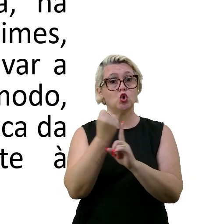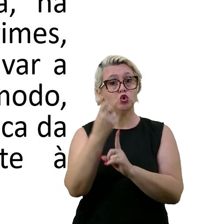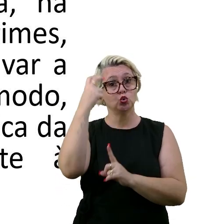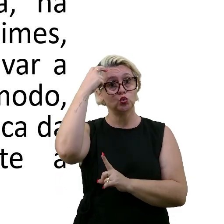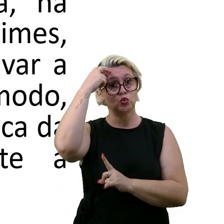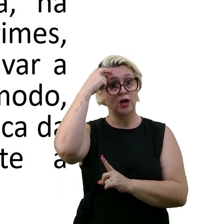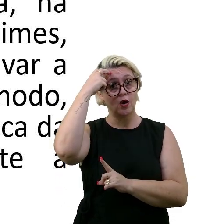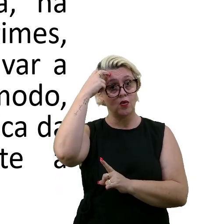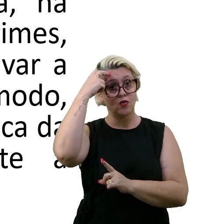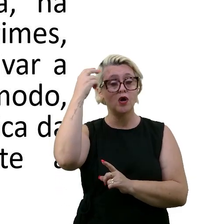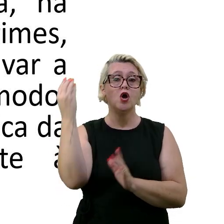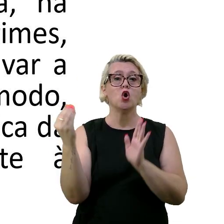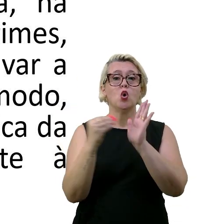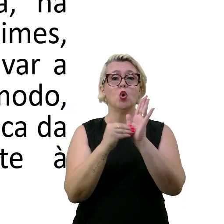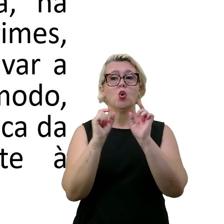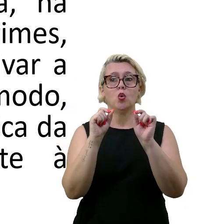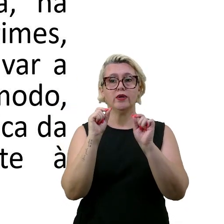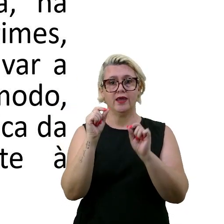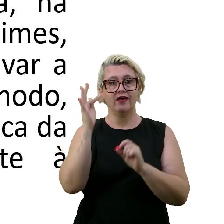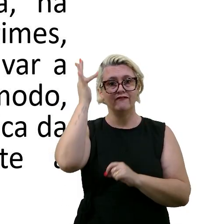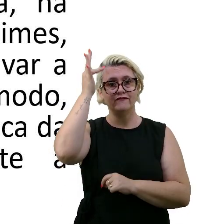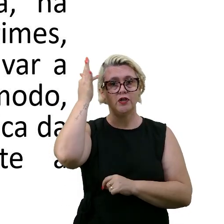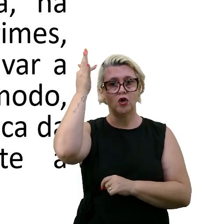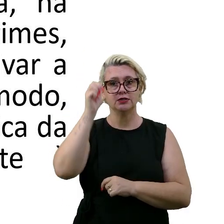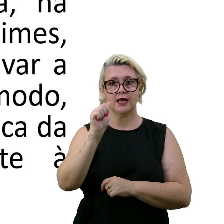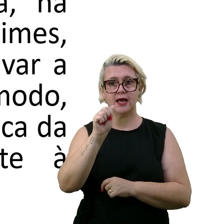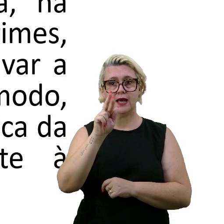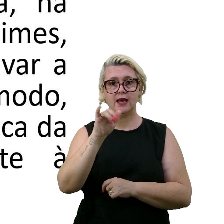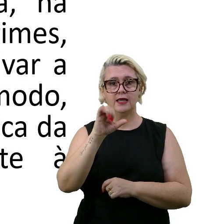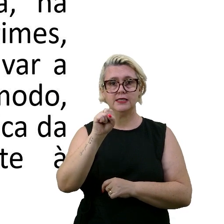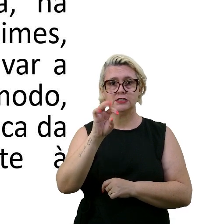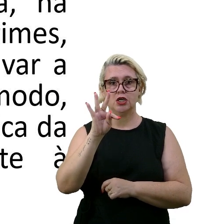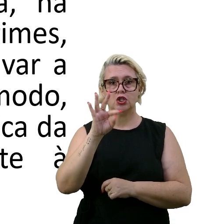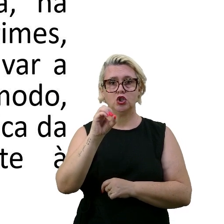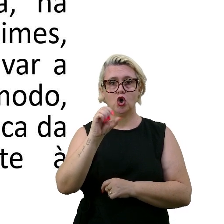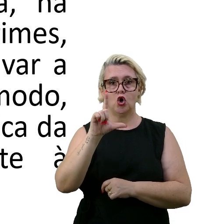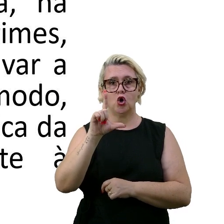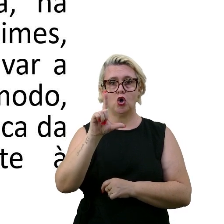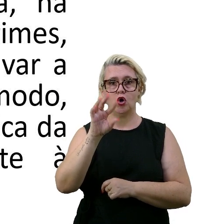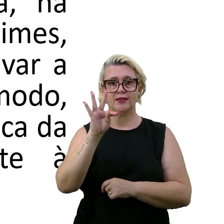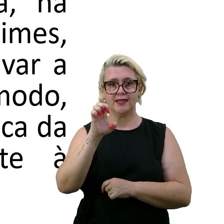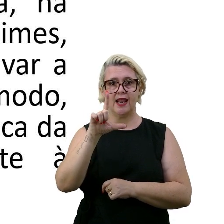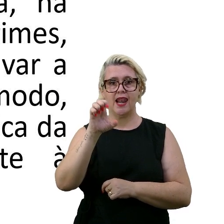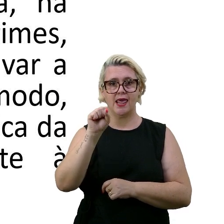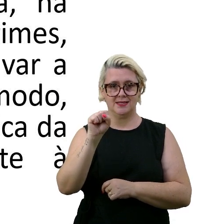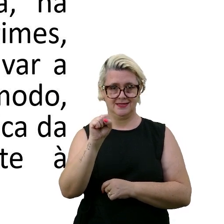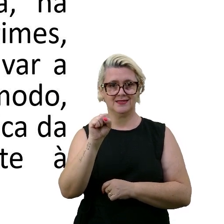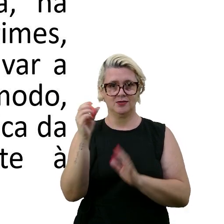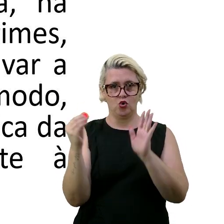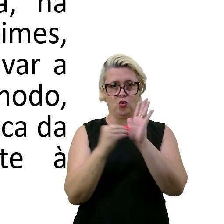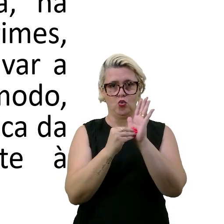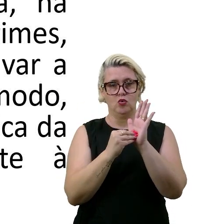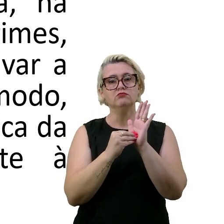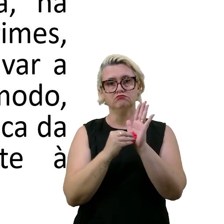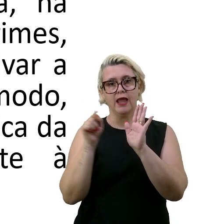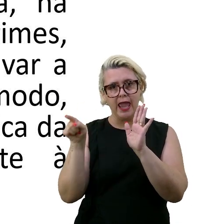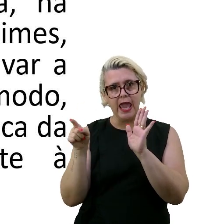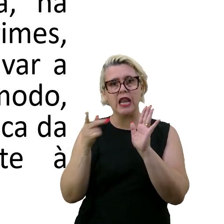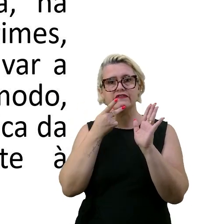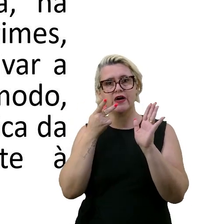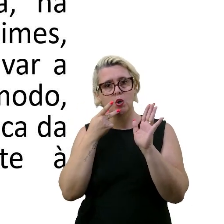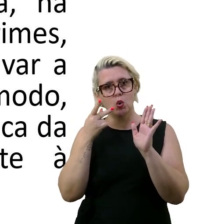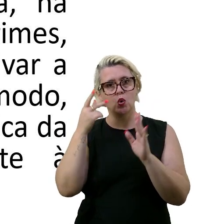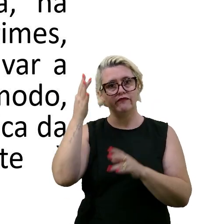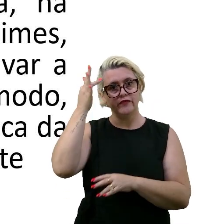um filósofo, de acordo com Aristóteles, e aí você usa esse tipo de construção. Segundo